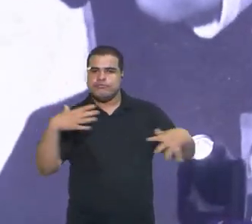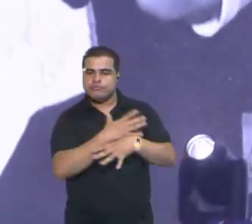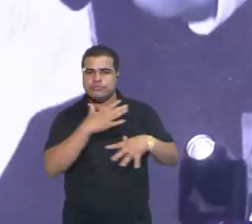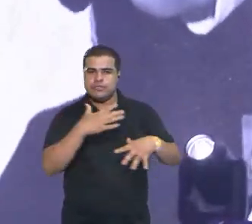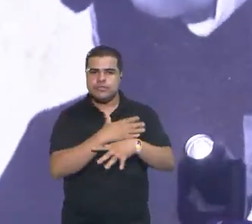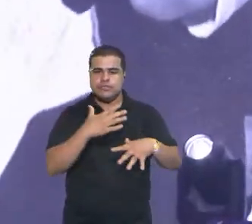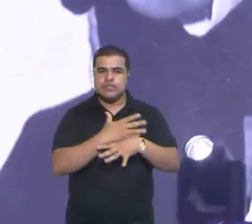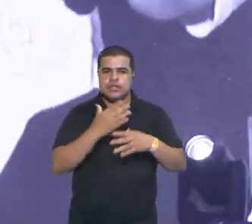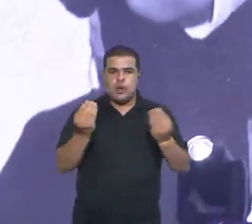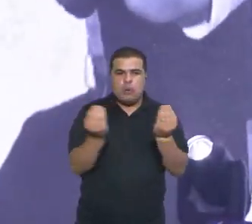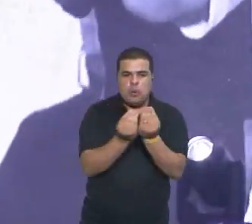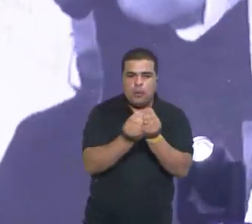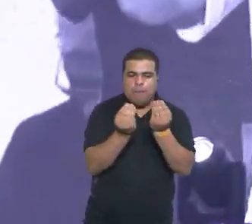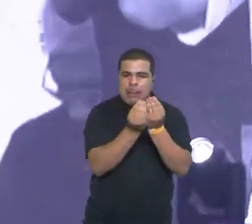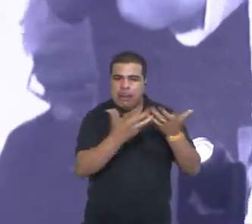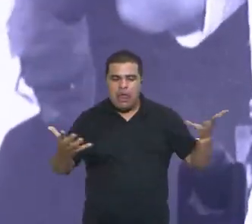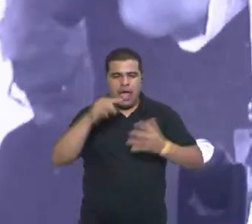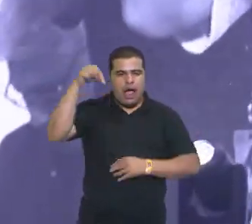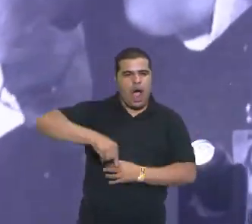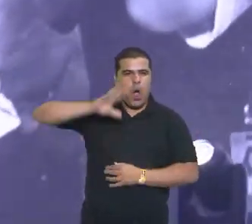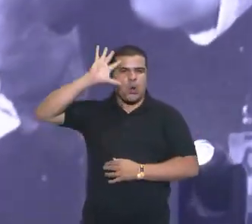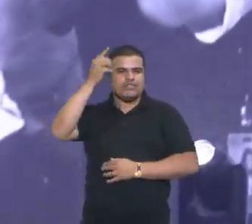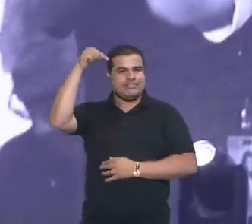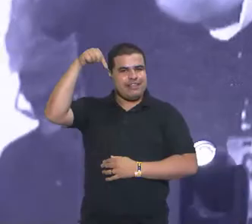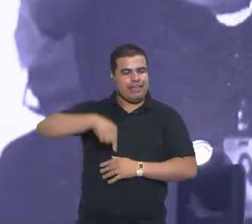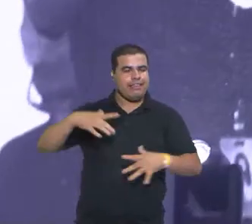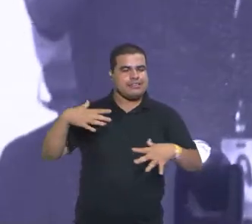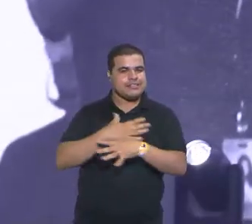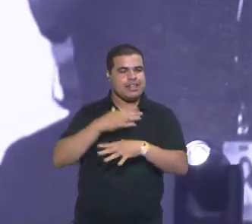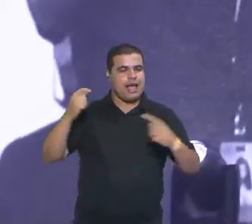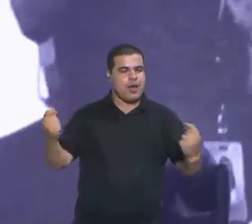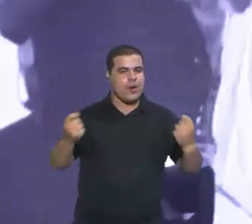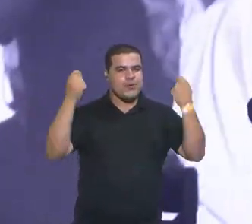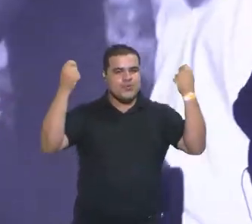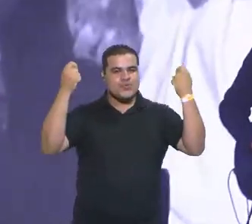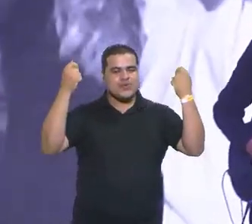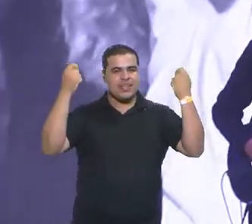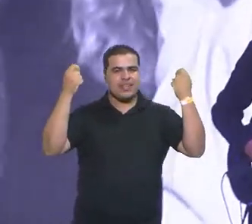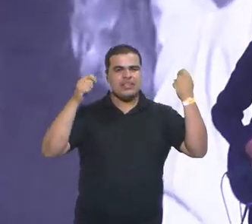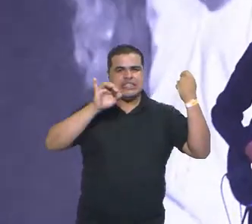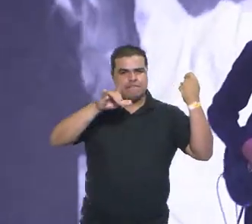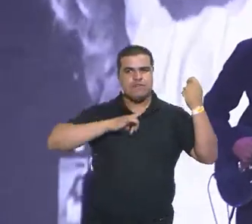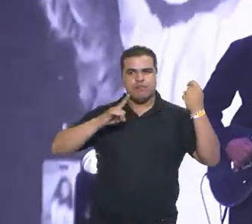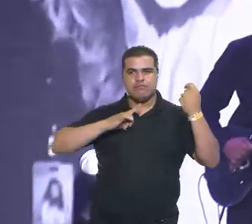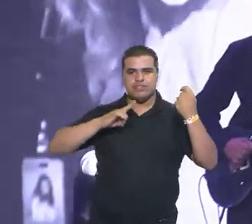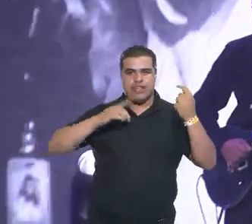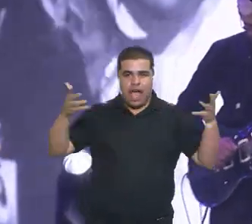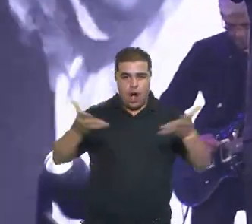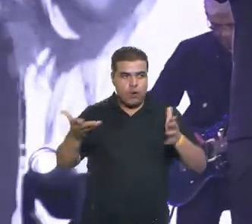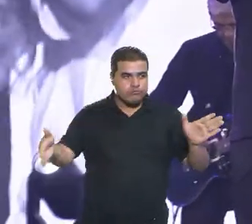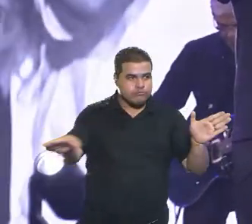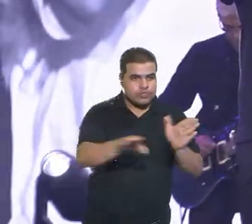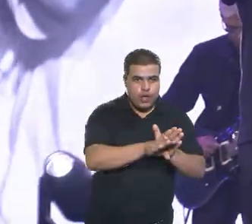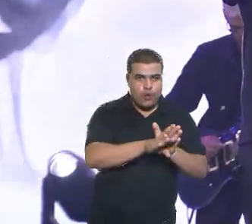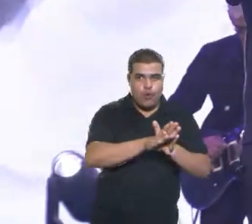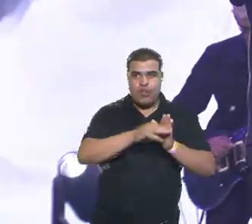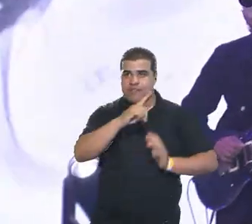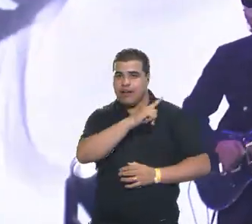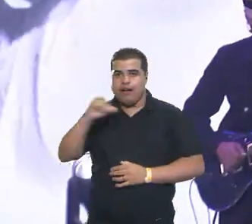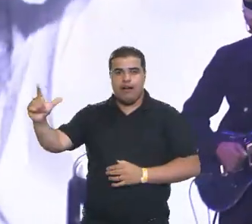feitos do Senhor se manifestar aqui em Caruaru você que tá aqui nessa noite vai sair ainda mais abençoado